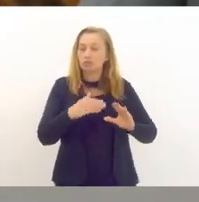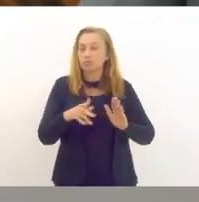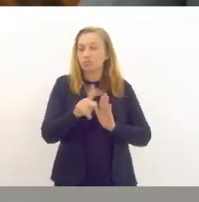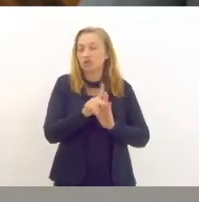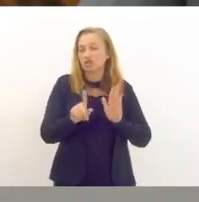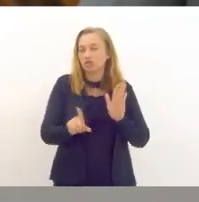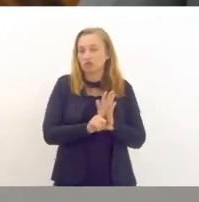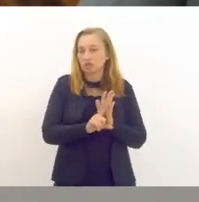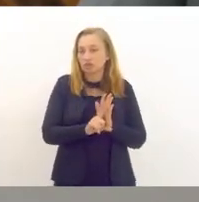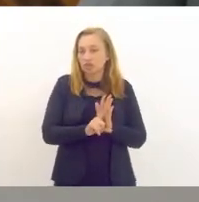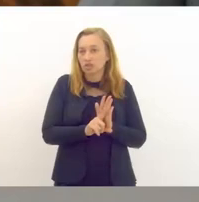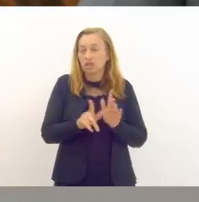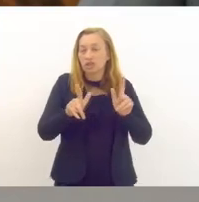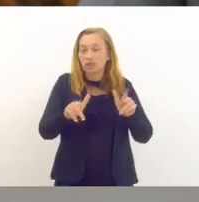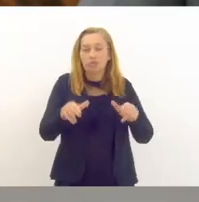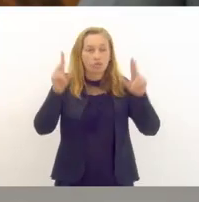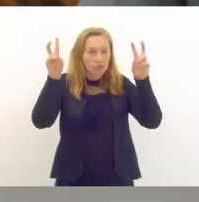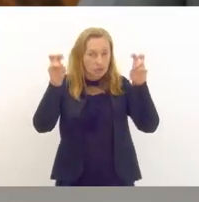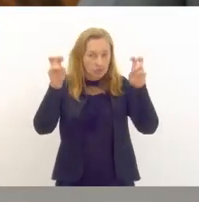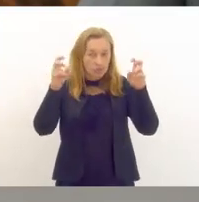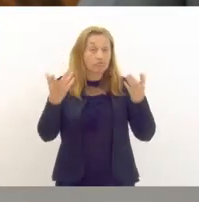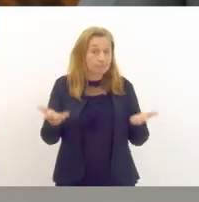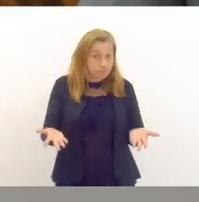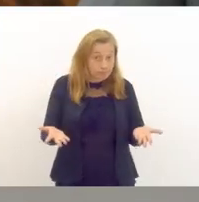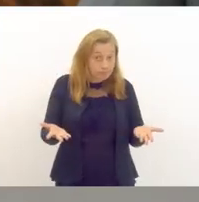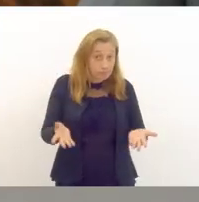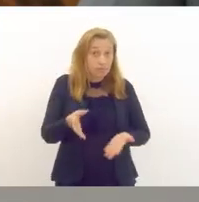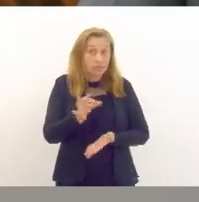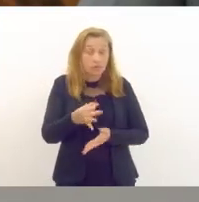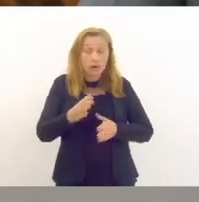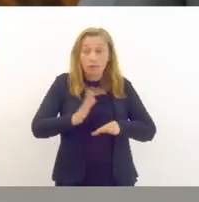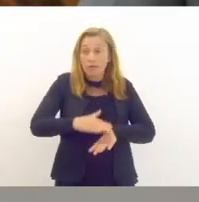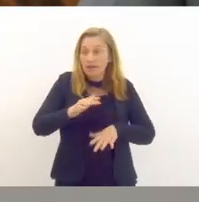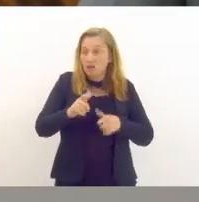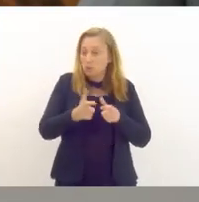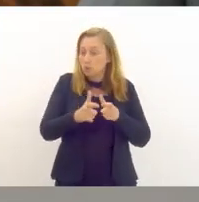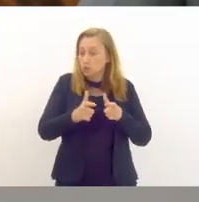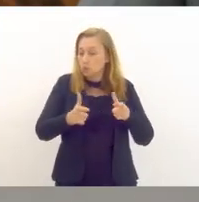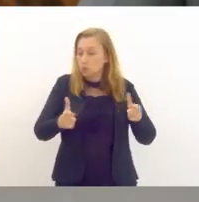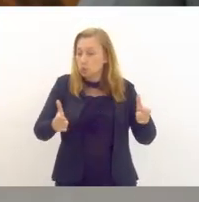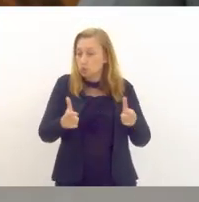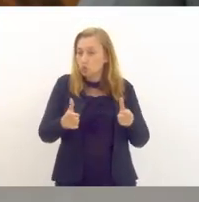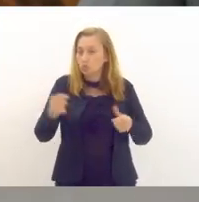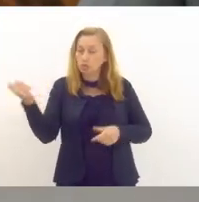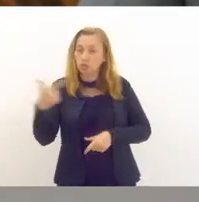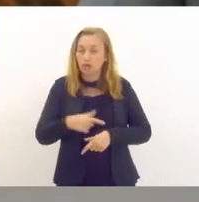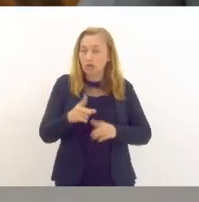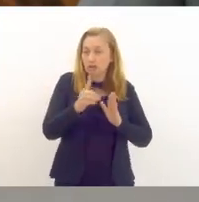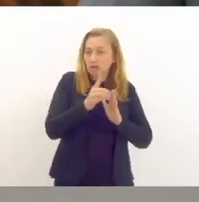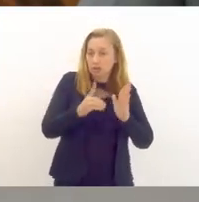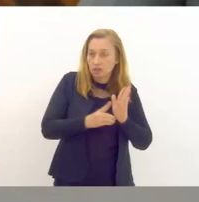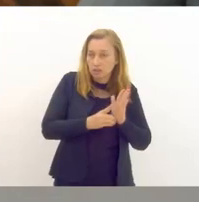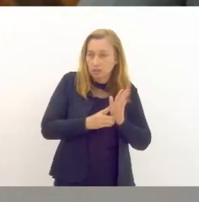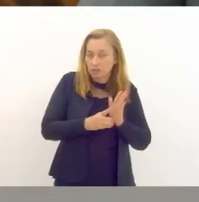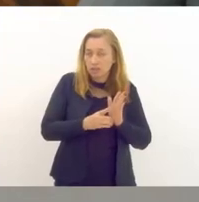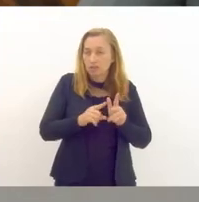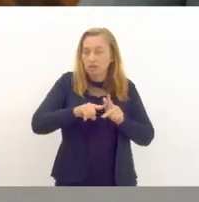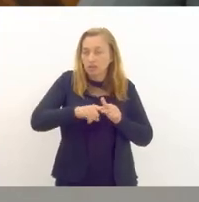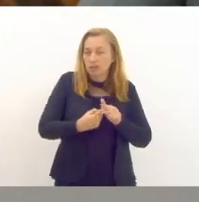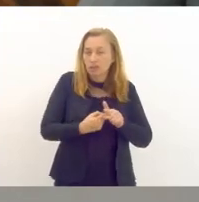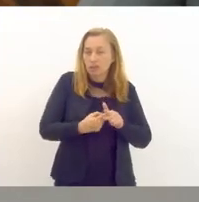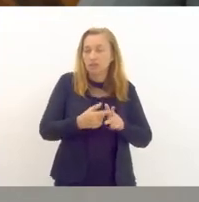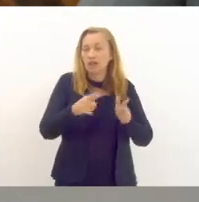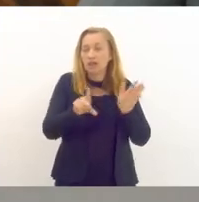sobre o mesmo tema evidentemente que mais amplo que o decreto mas é um projeto de lei alterando a lei